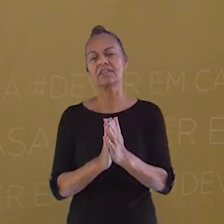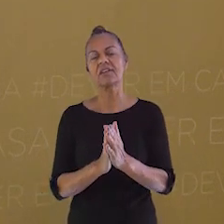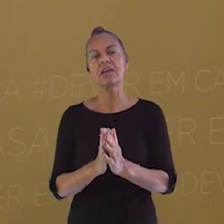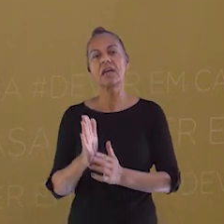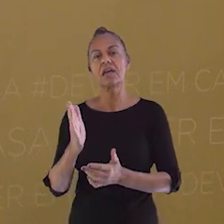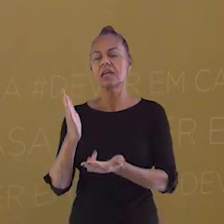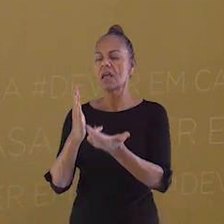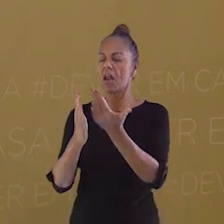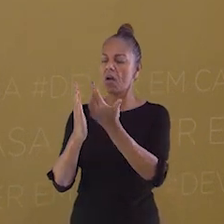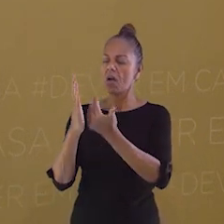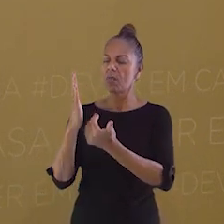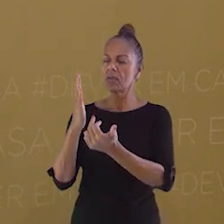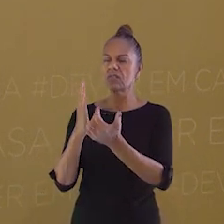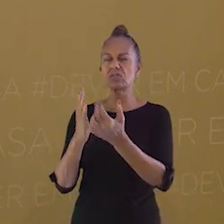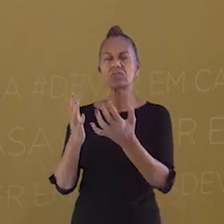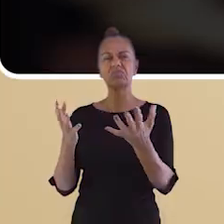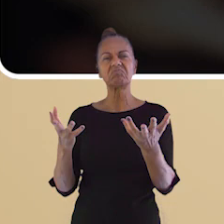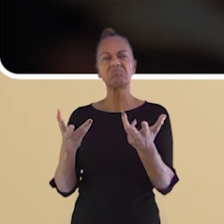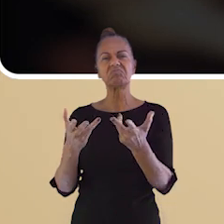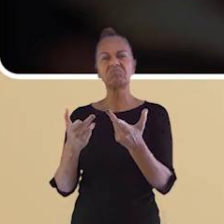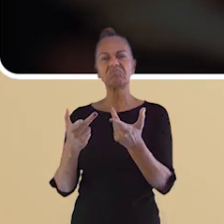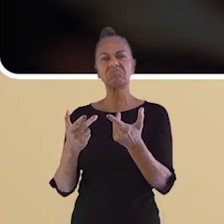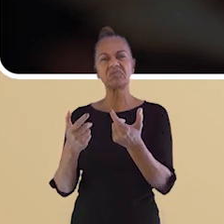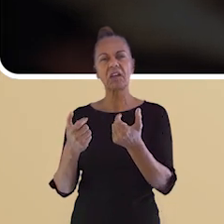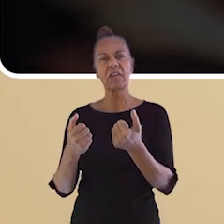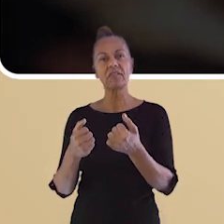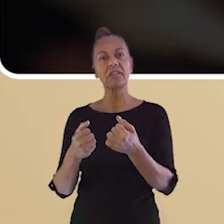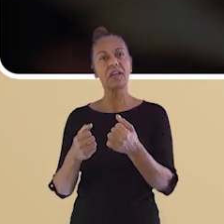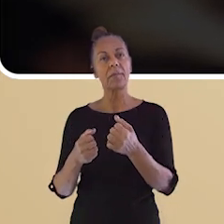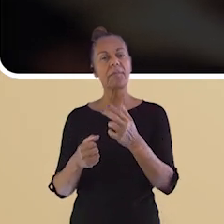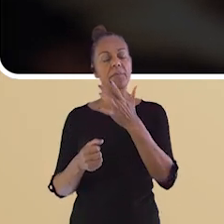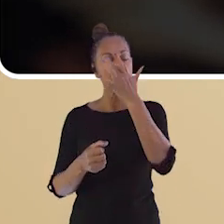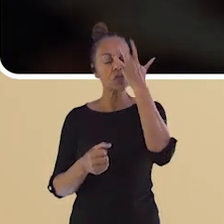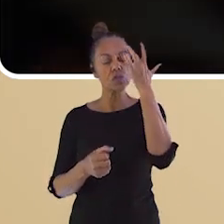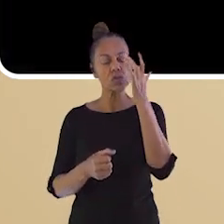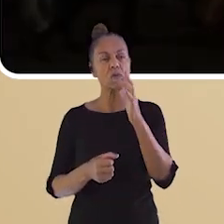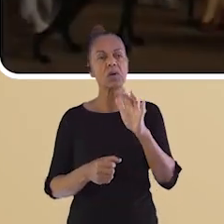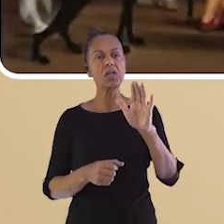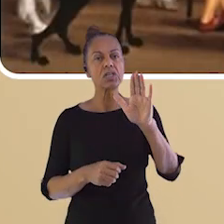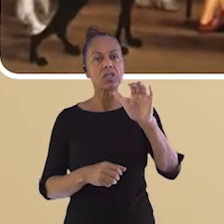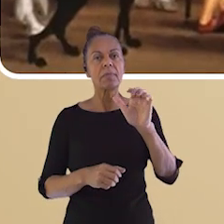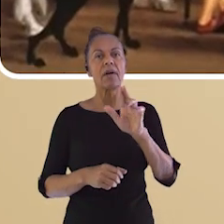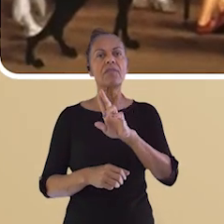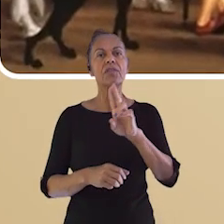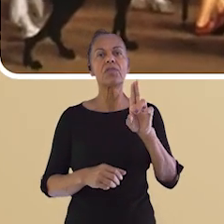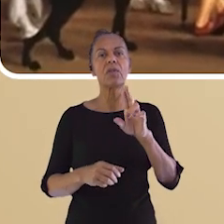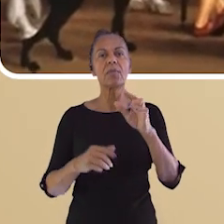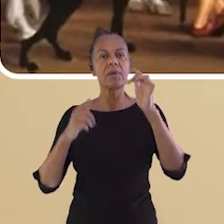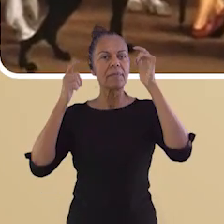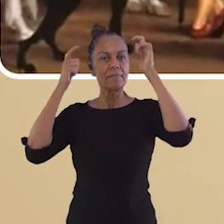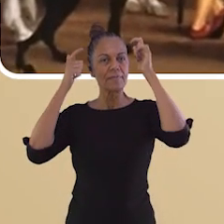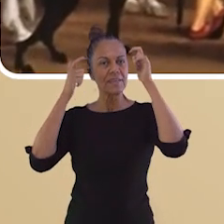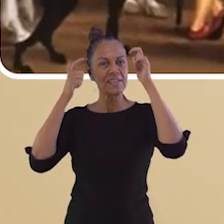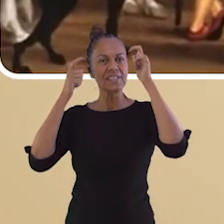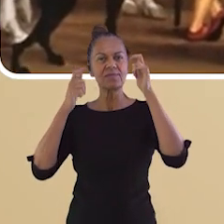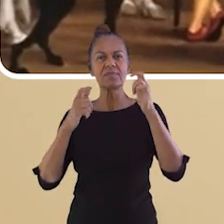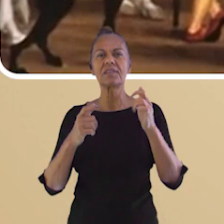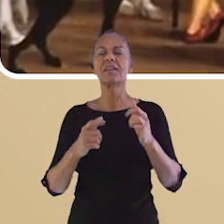1520, em Roma, também na Itália. Ele era um pintor tão genial que foi apelidado de Príncipe dos